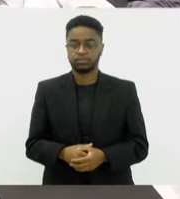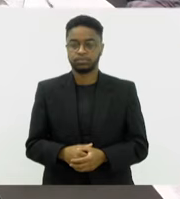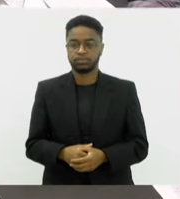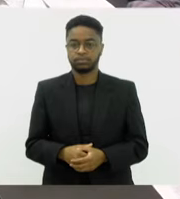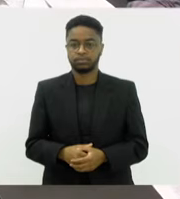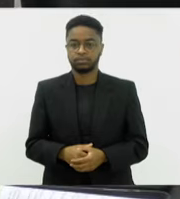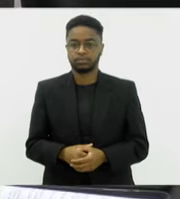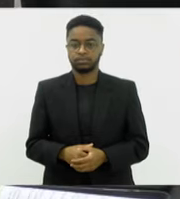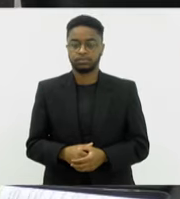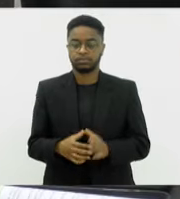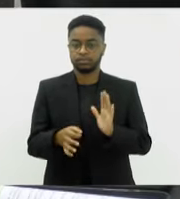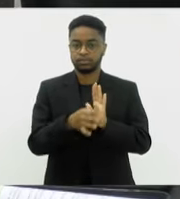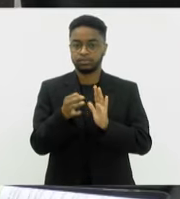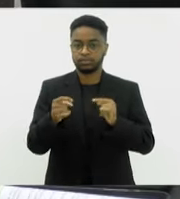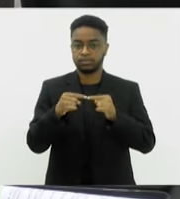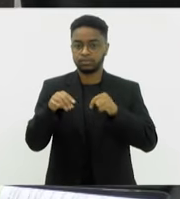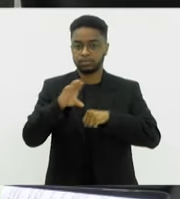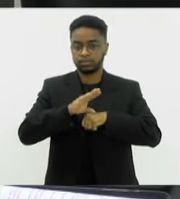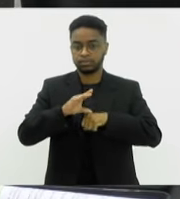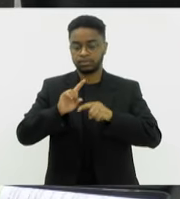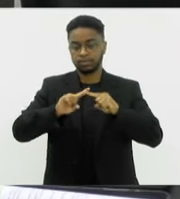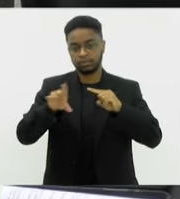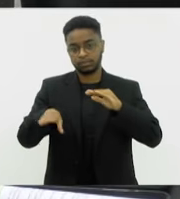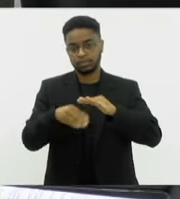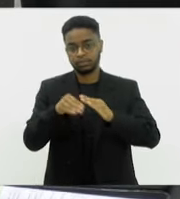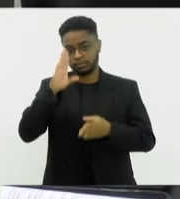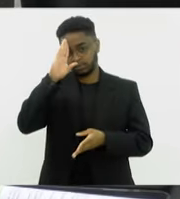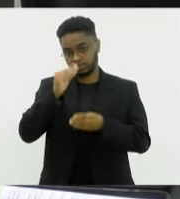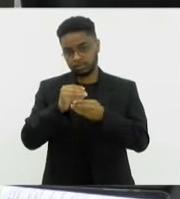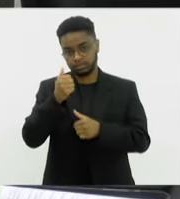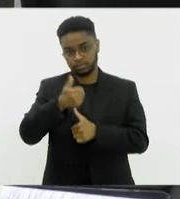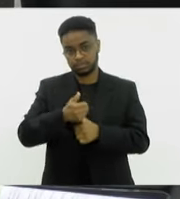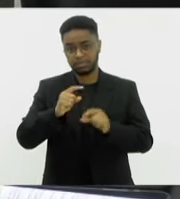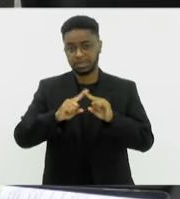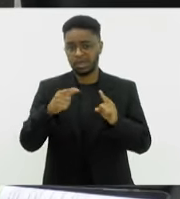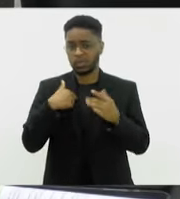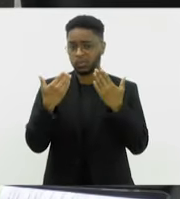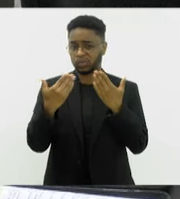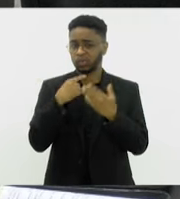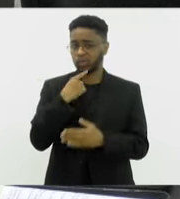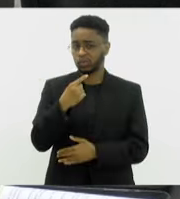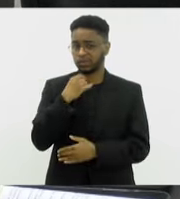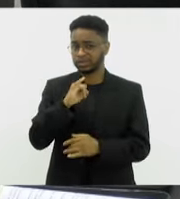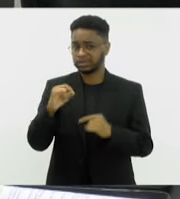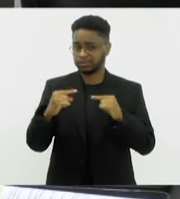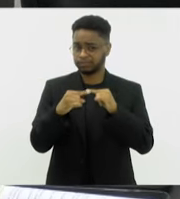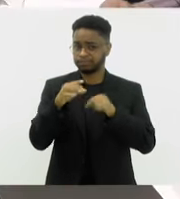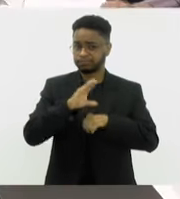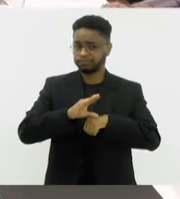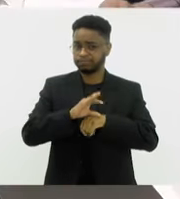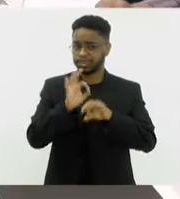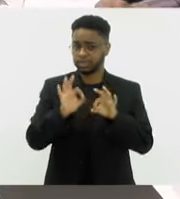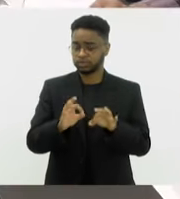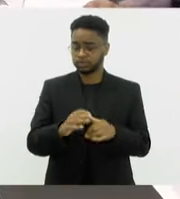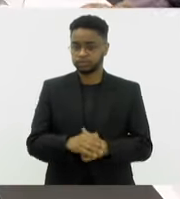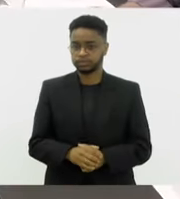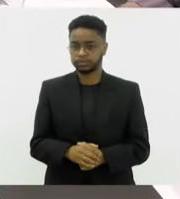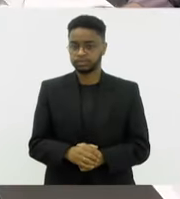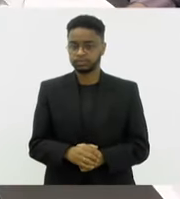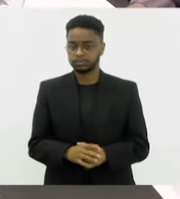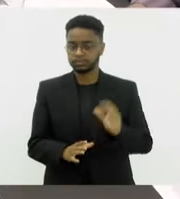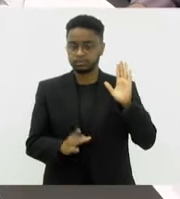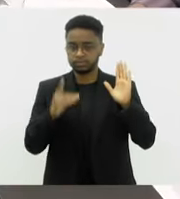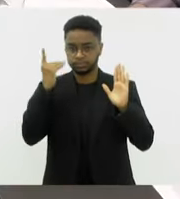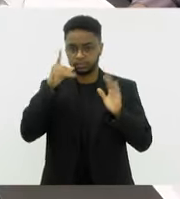O parecer é pela constitucionalidade com emendas, concluindo por substitutivo, mas tenho dúvidas da constitucionalidade dessa matéria. Senhor presidente. Deputado